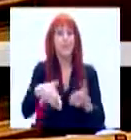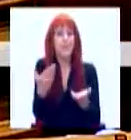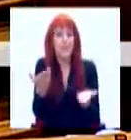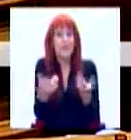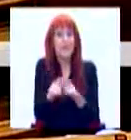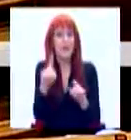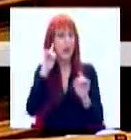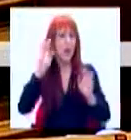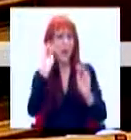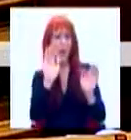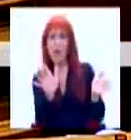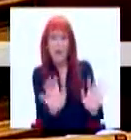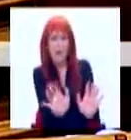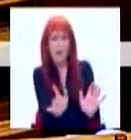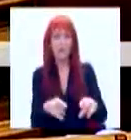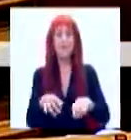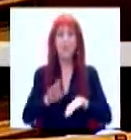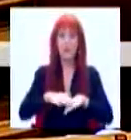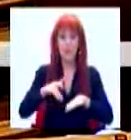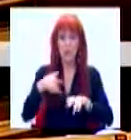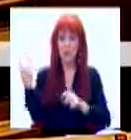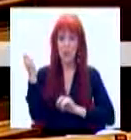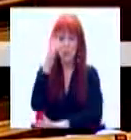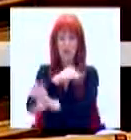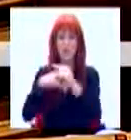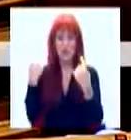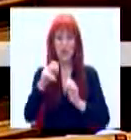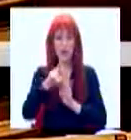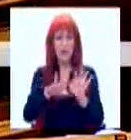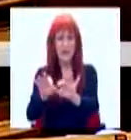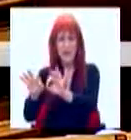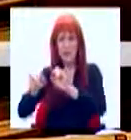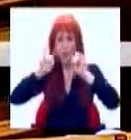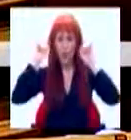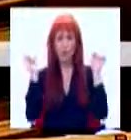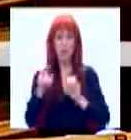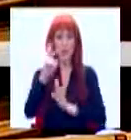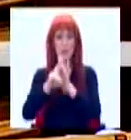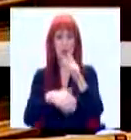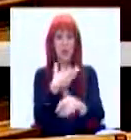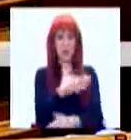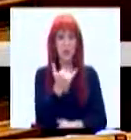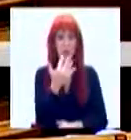e dissuasoras. É neste sentido que a União Europeia dispõe de um regime comum de controle, o Regulamento